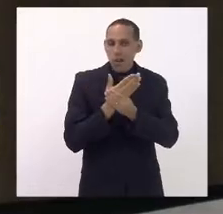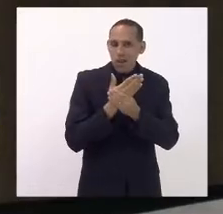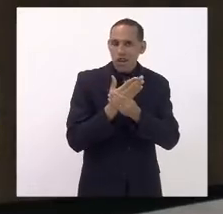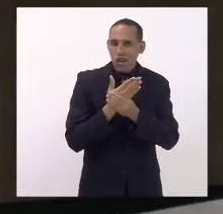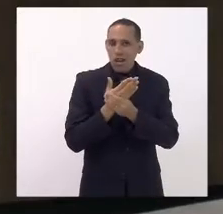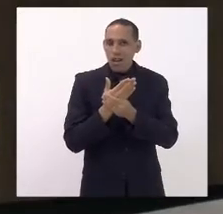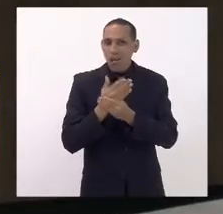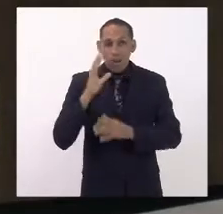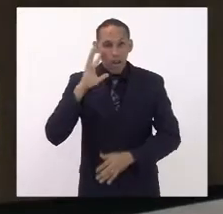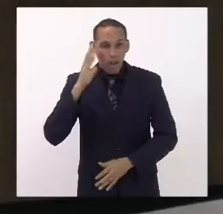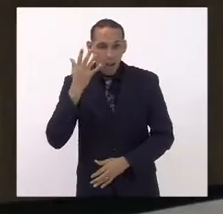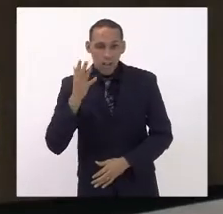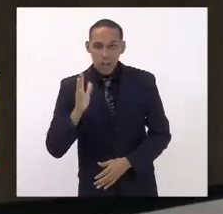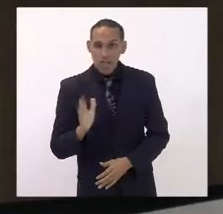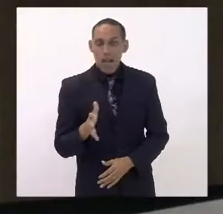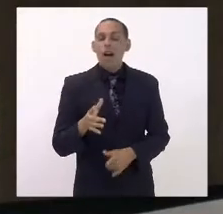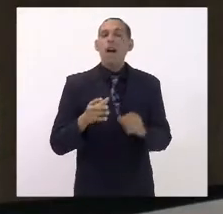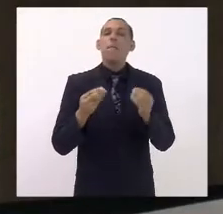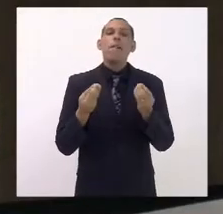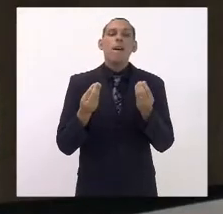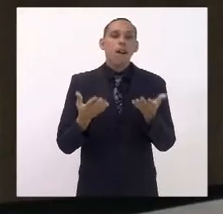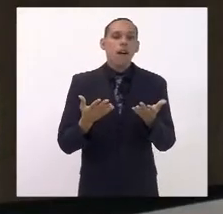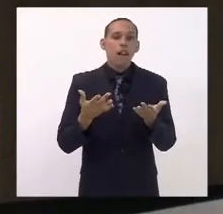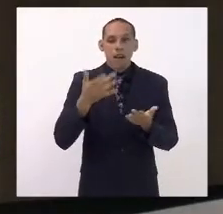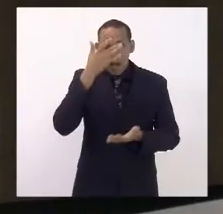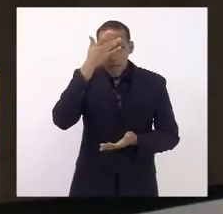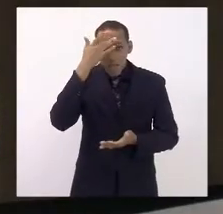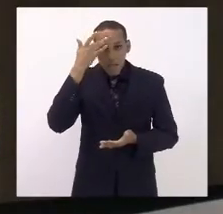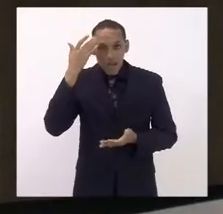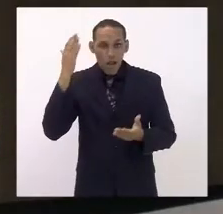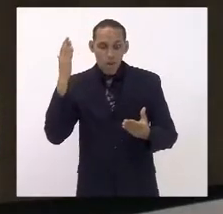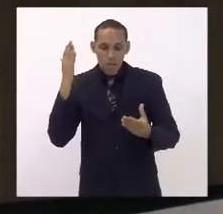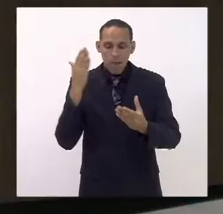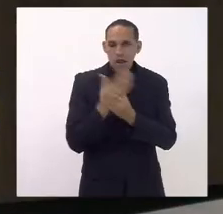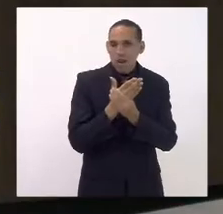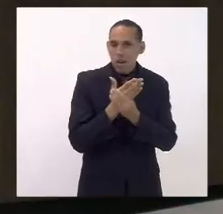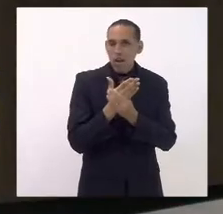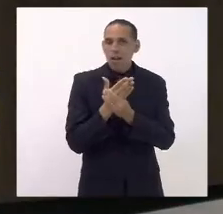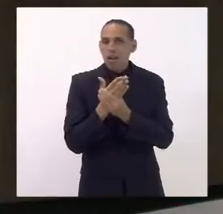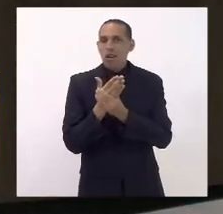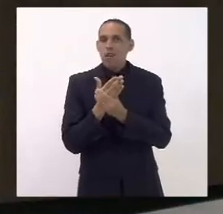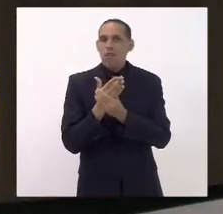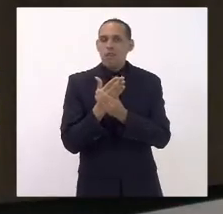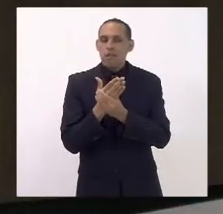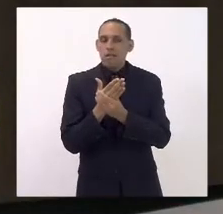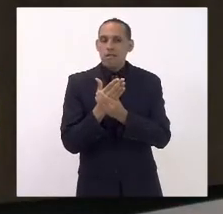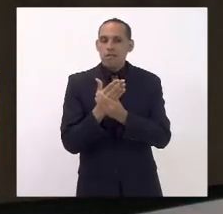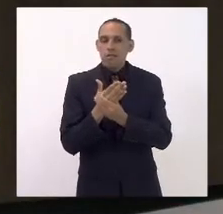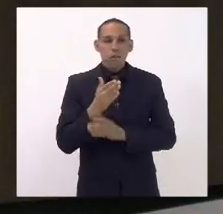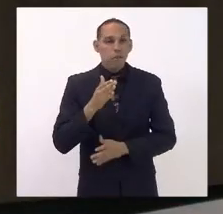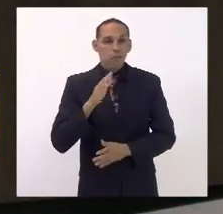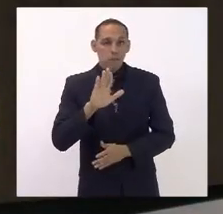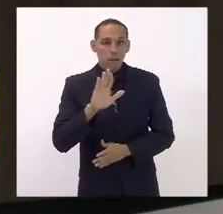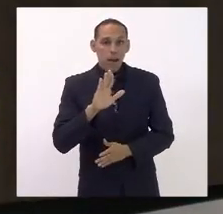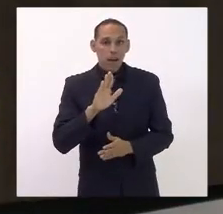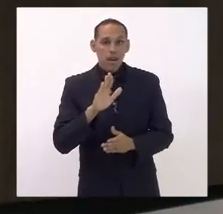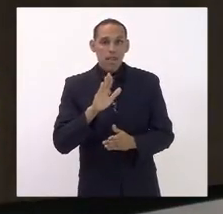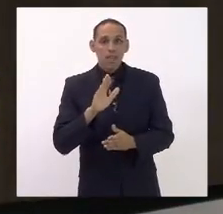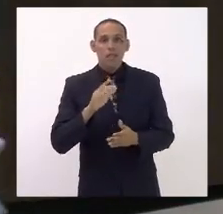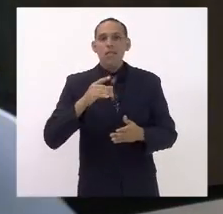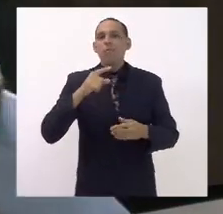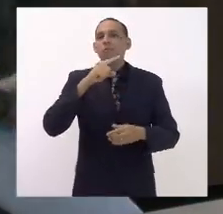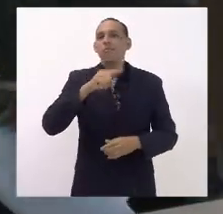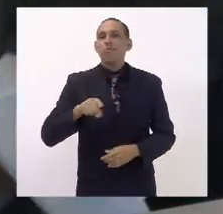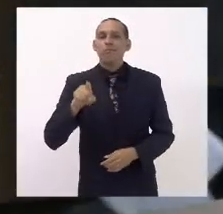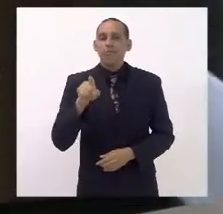para aqueles que entraram com o processo e tiveram o seu pleito negado